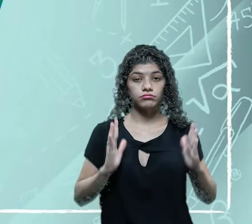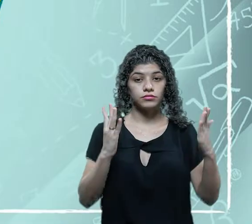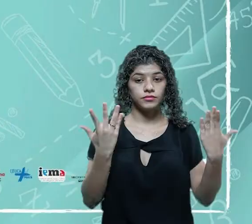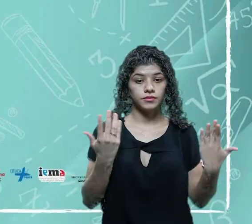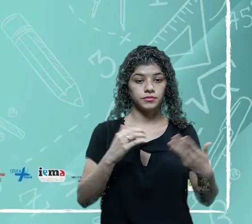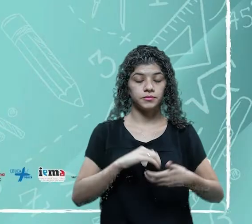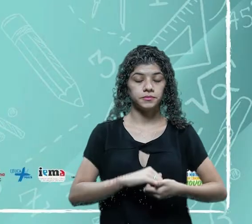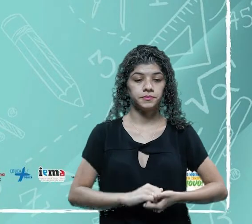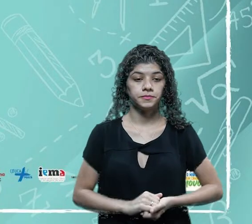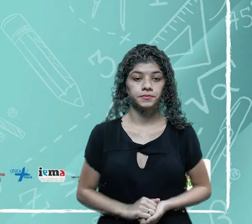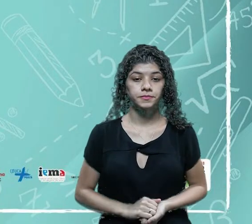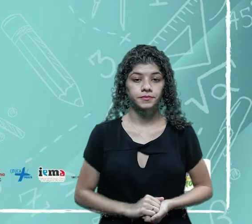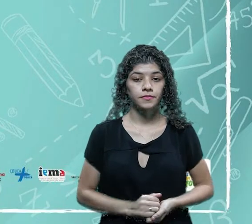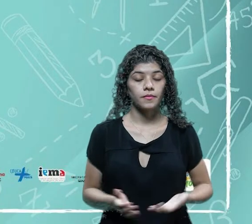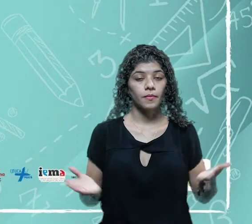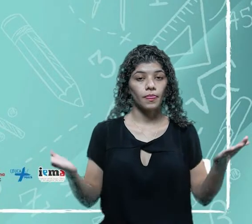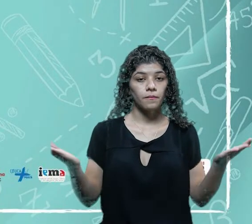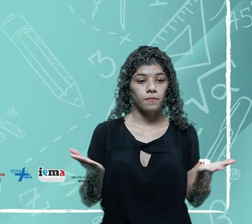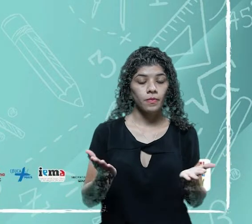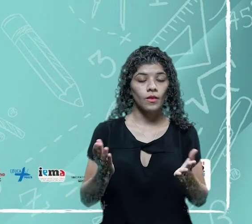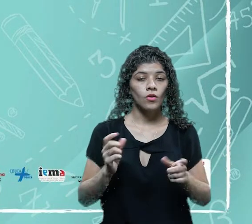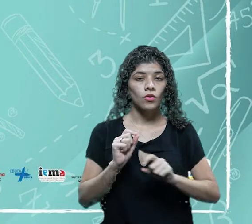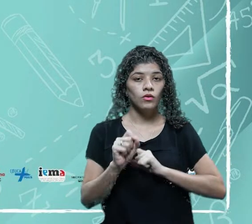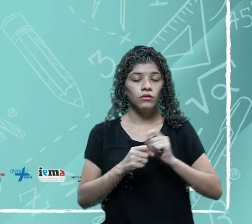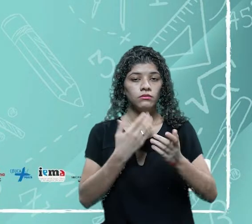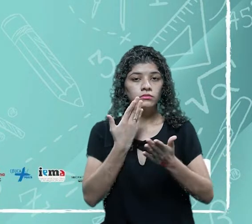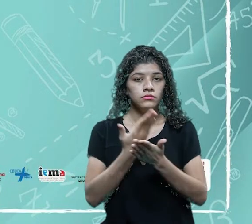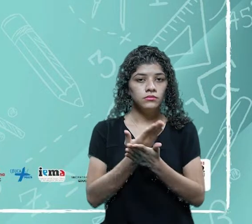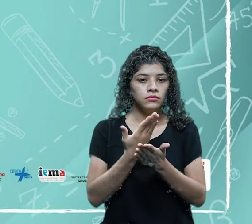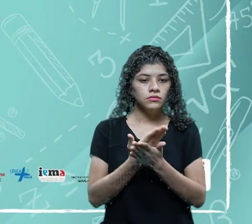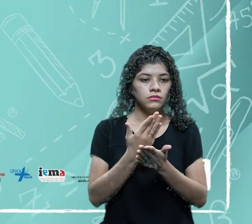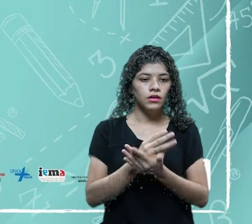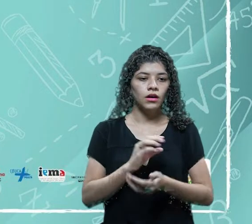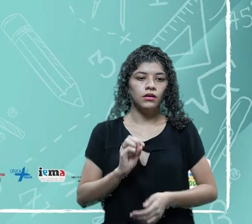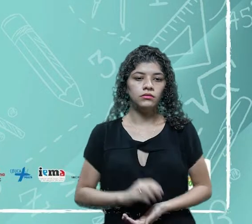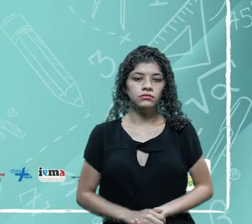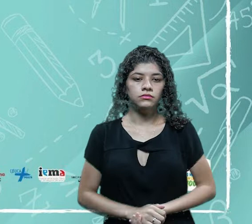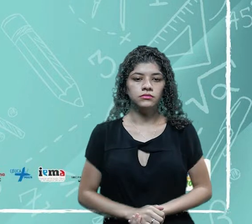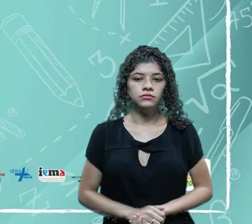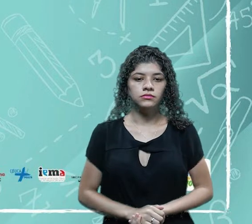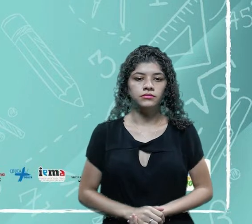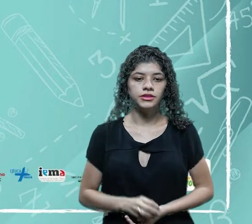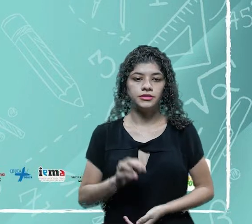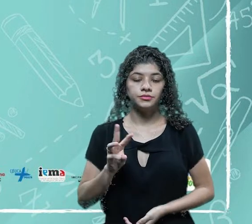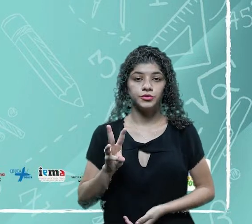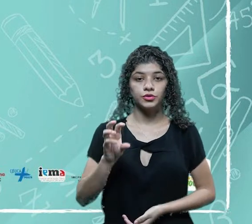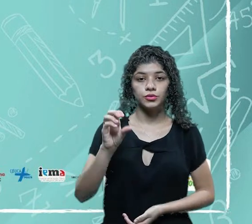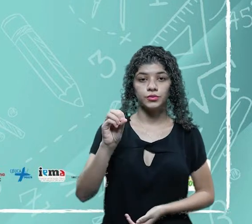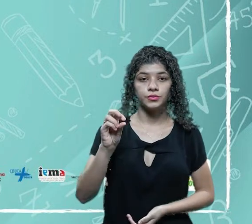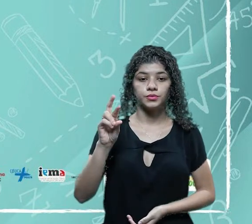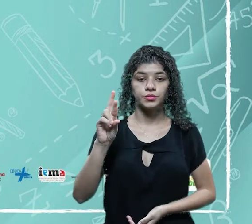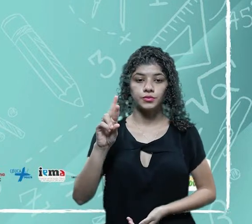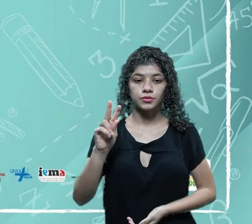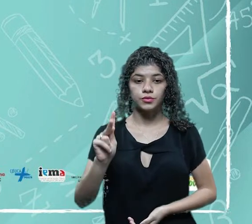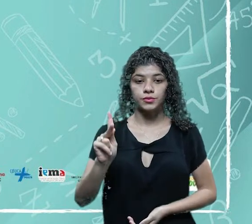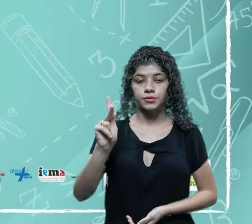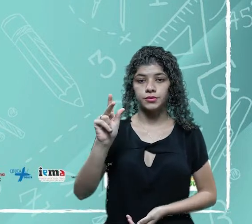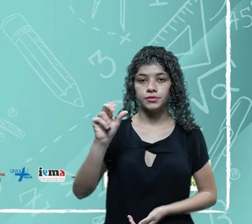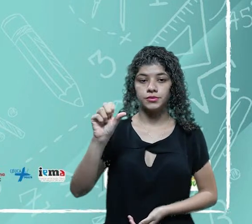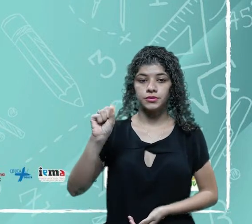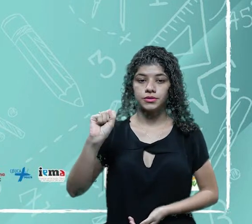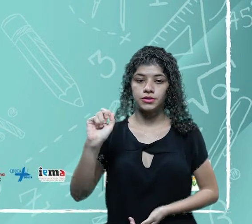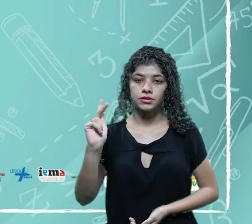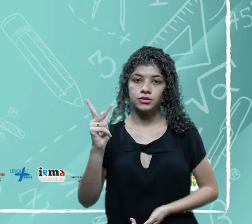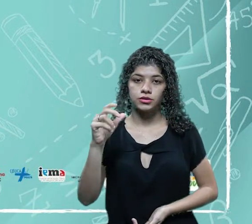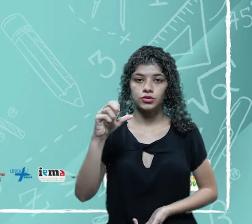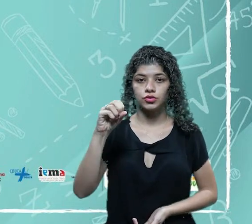oficina a gente vai falar da oficina né do workshop nessa aula a gente vai conceituar